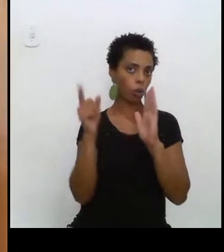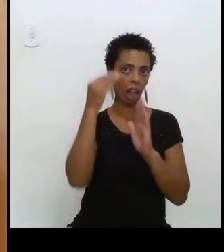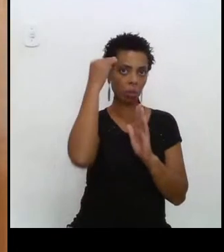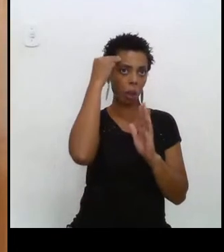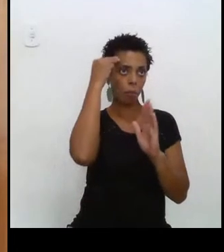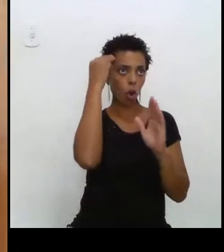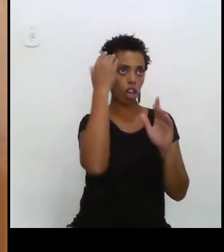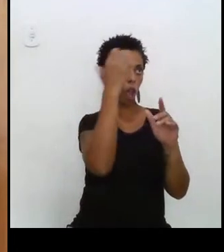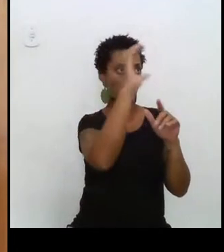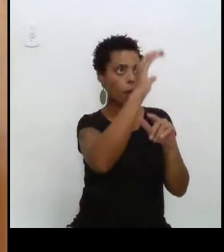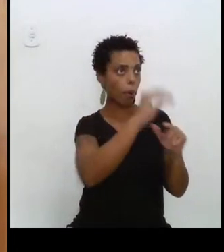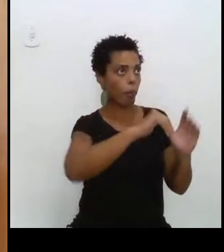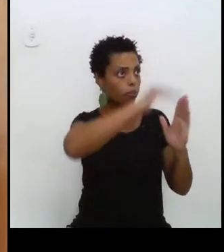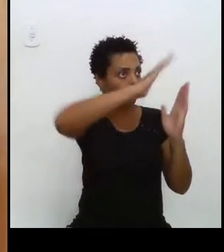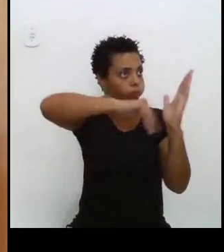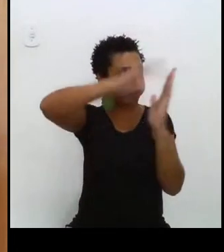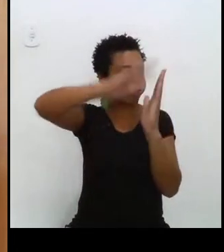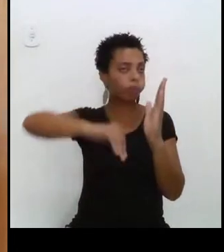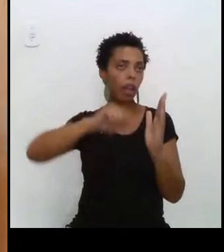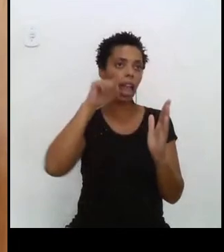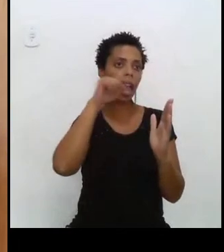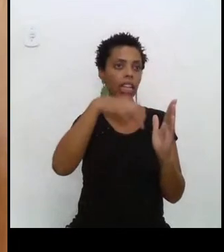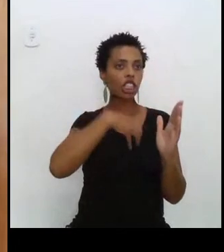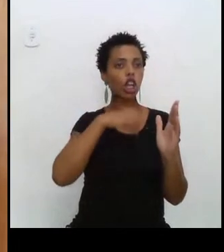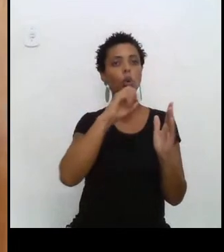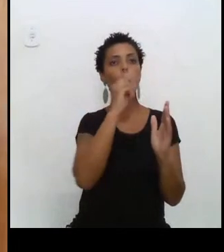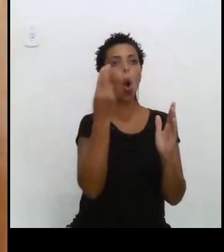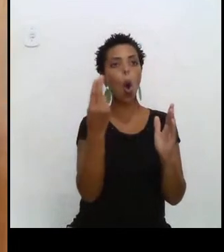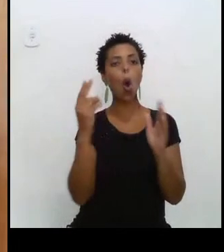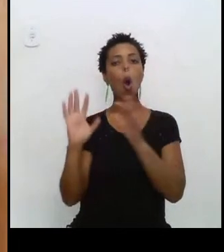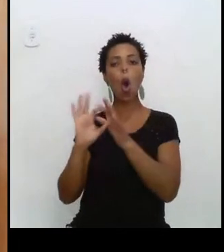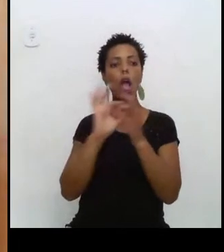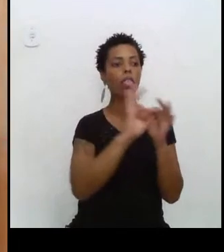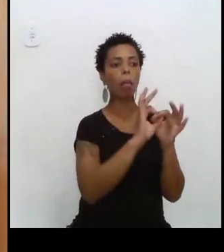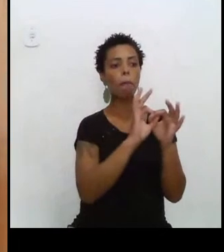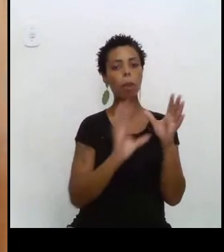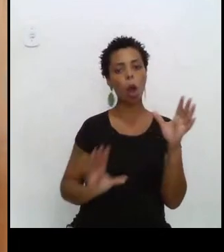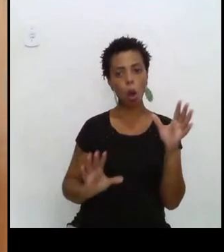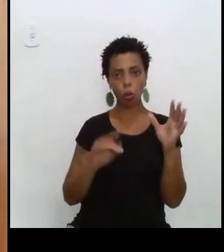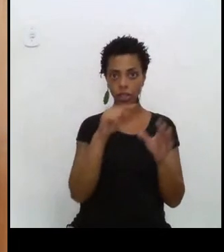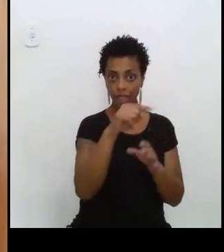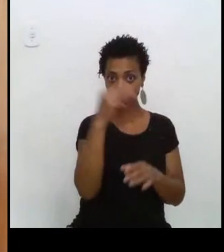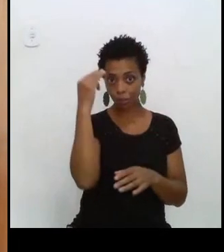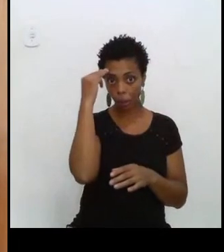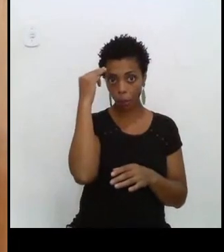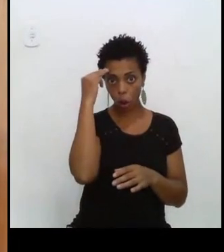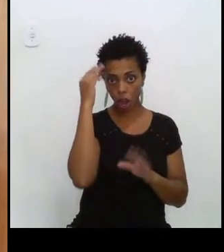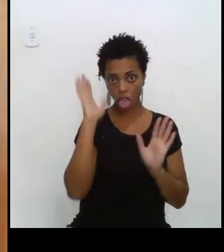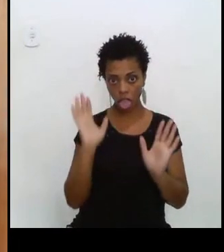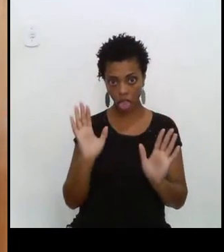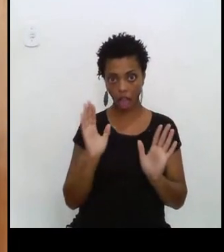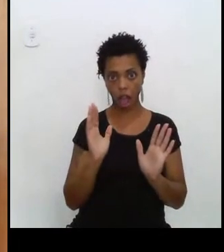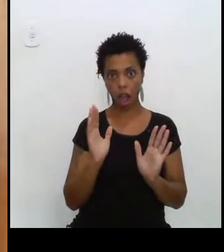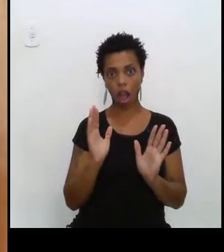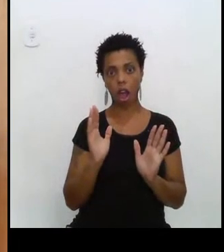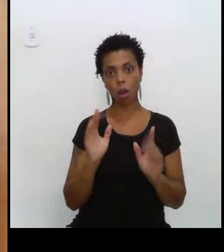quanto é que solicitación de memoriais é e passou parte da sua consciente